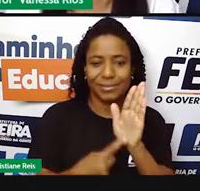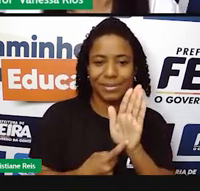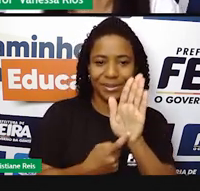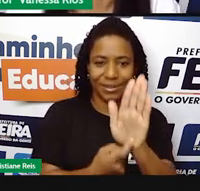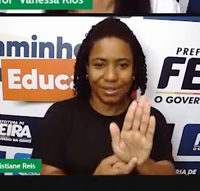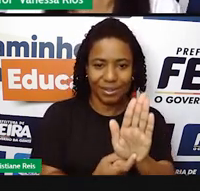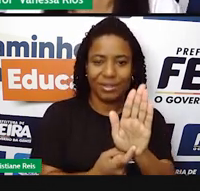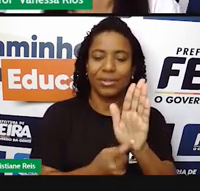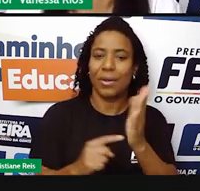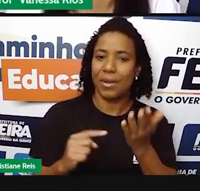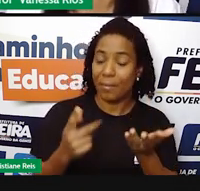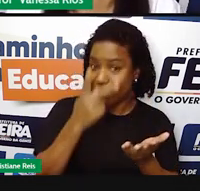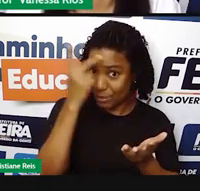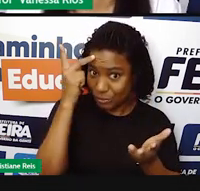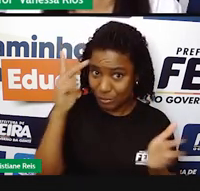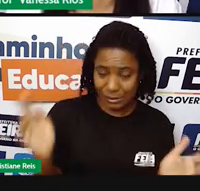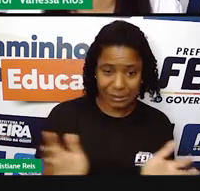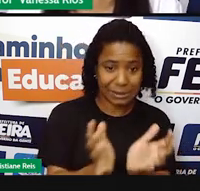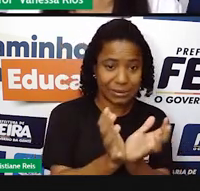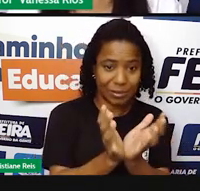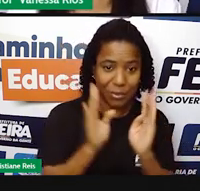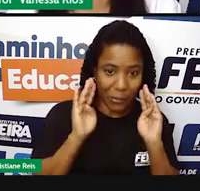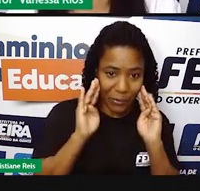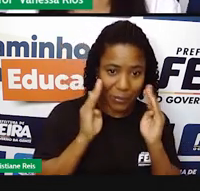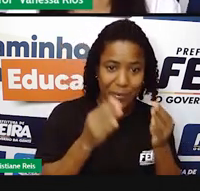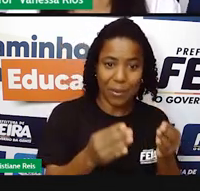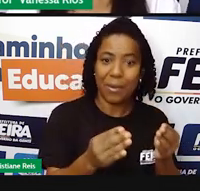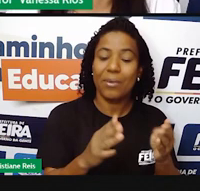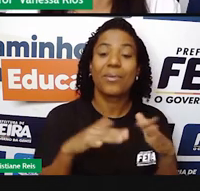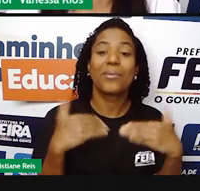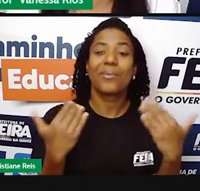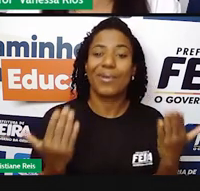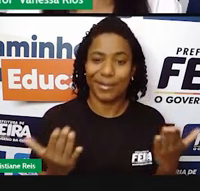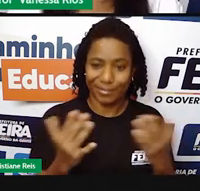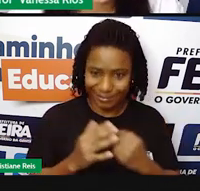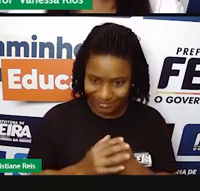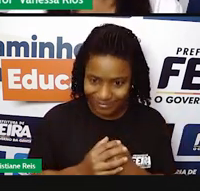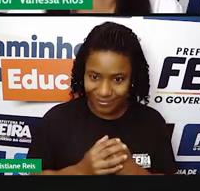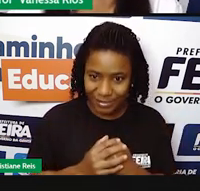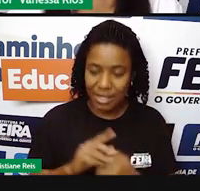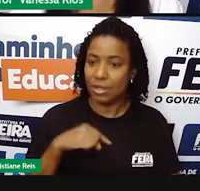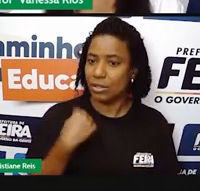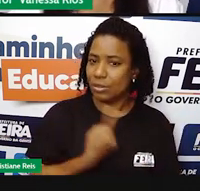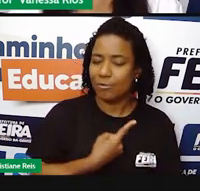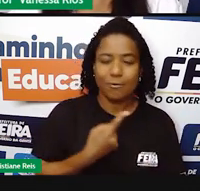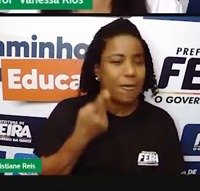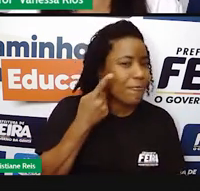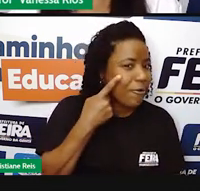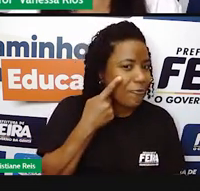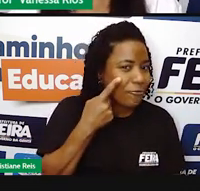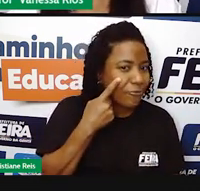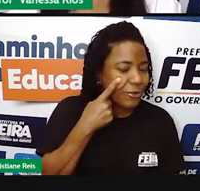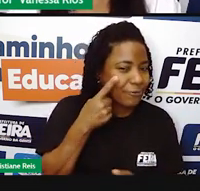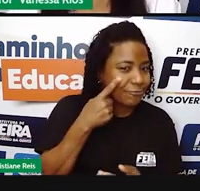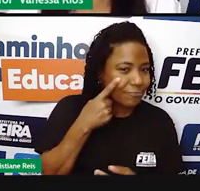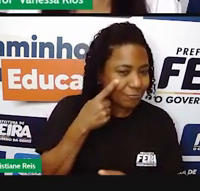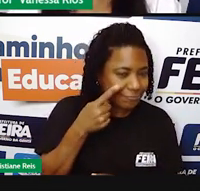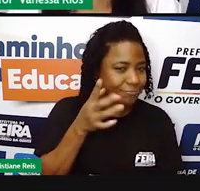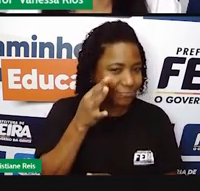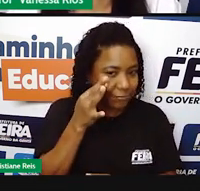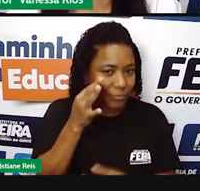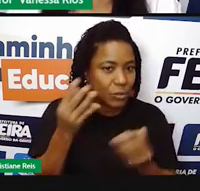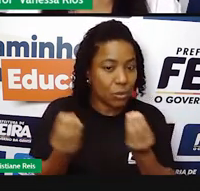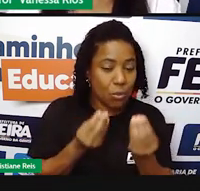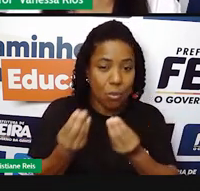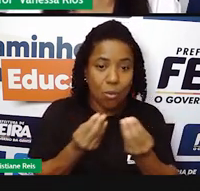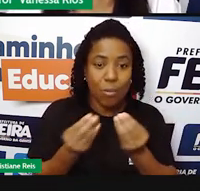apresentada, quais públicos ela se destina, é muito importante a gente observar na prática, né, como é que a reportagem é